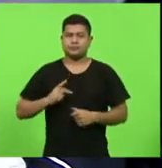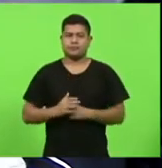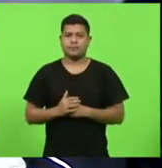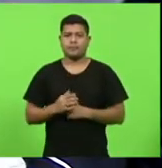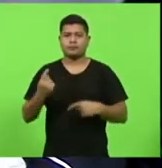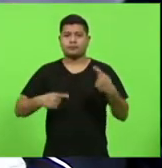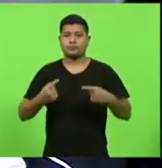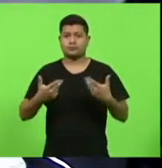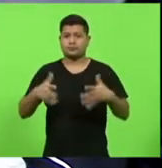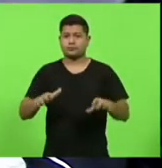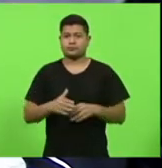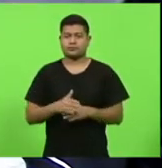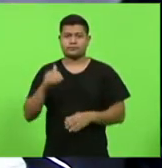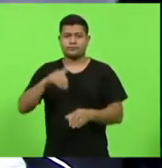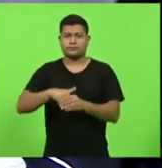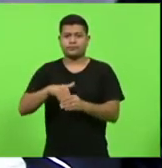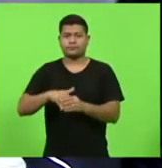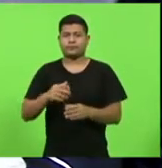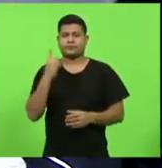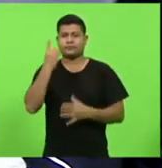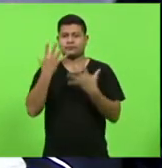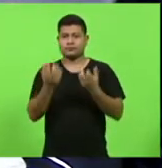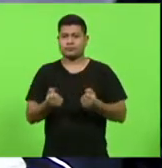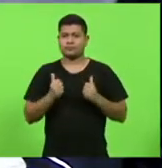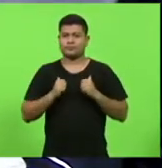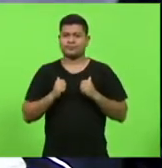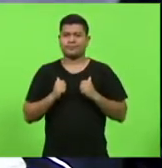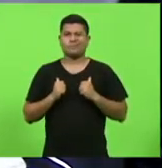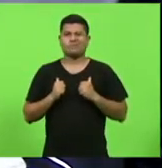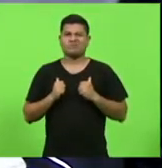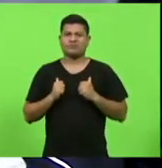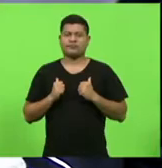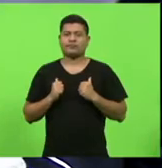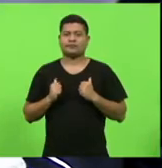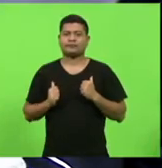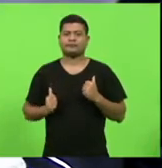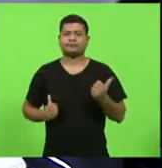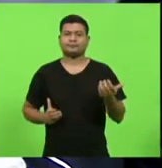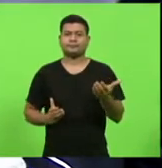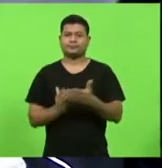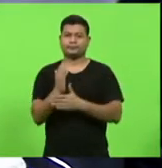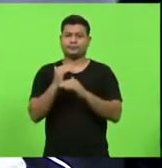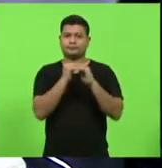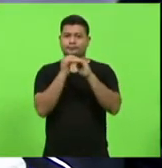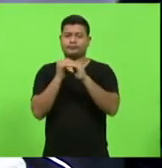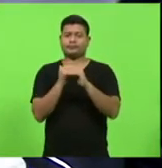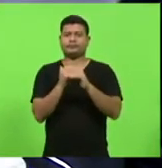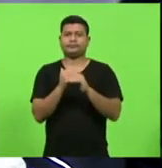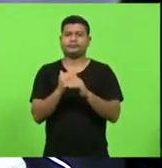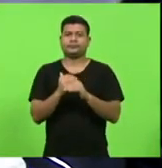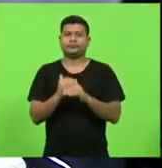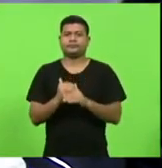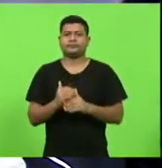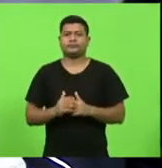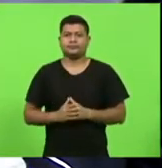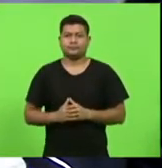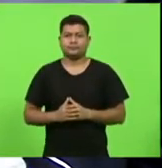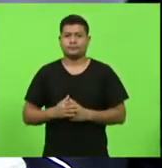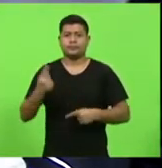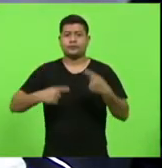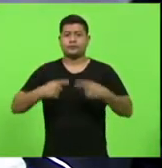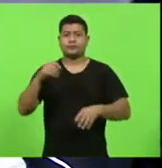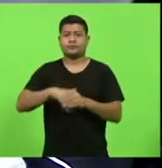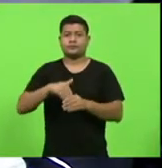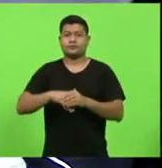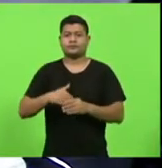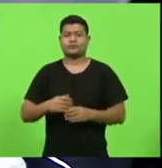havendo quem queira discutir, em votação. Deputados que aprovam, permaneçam como se encontram. Aprovado por unanimidade. Discussão e votação em